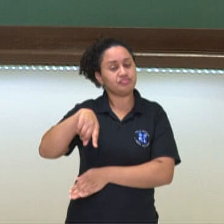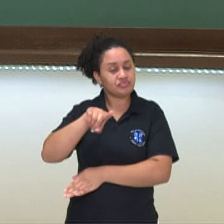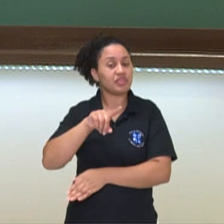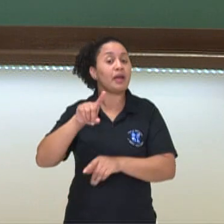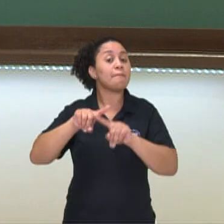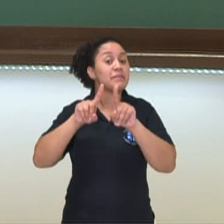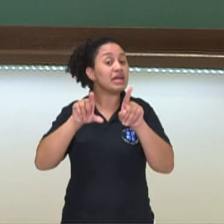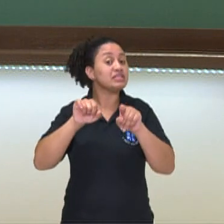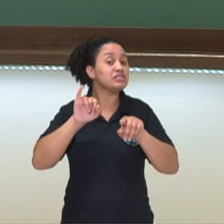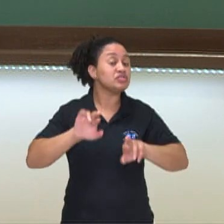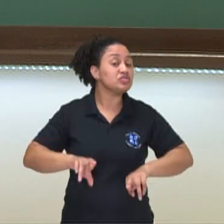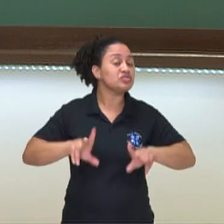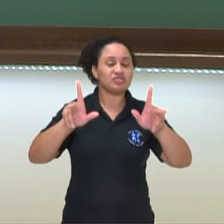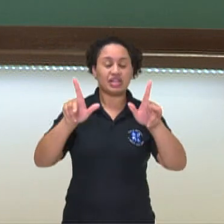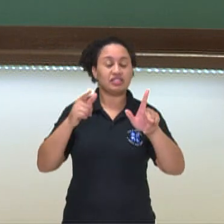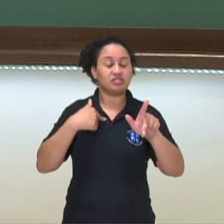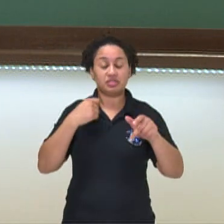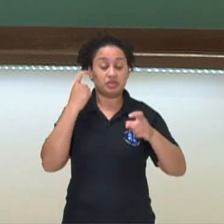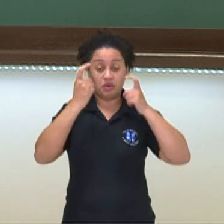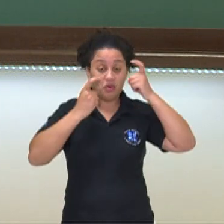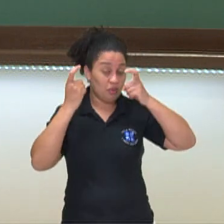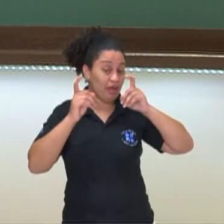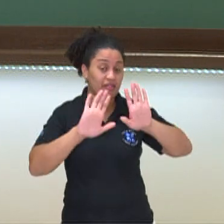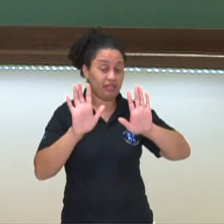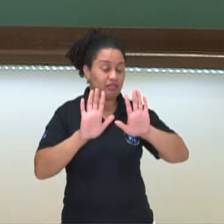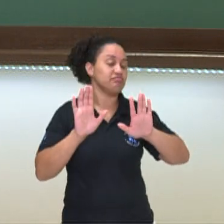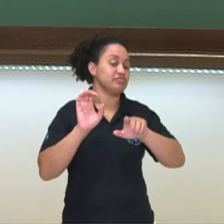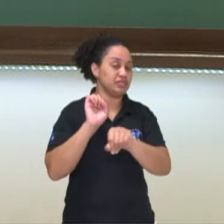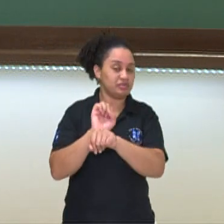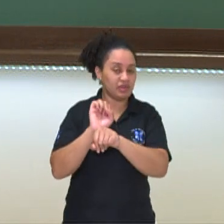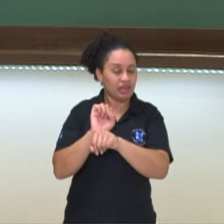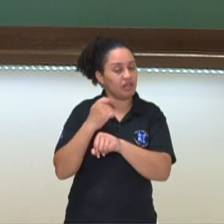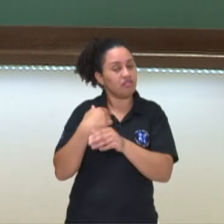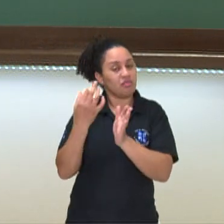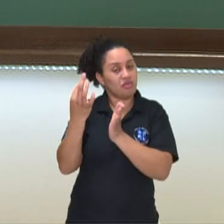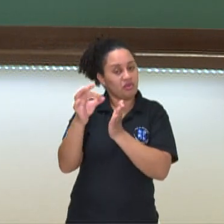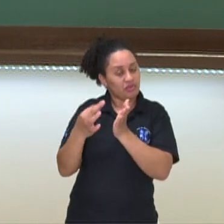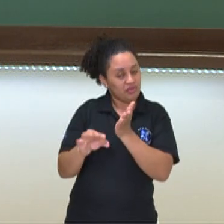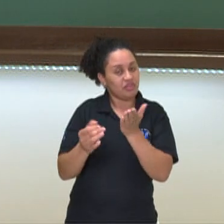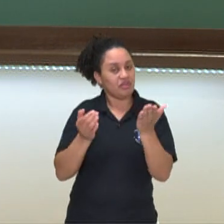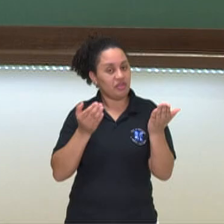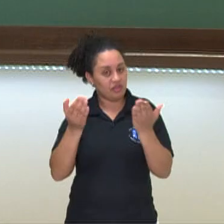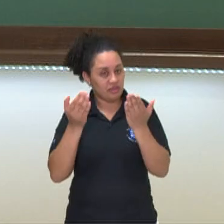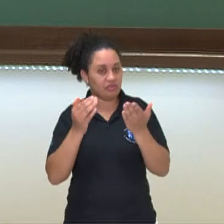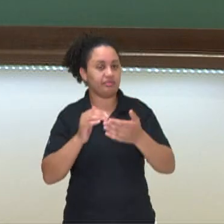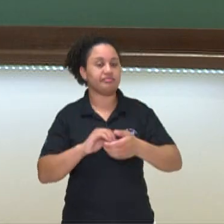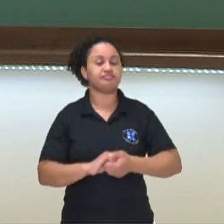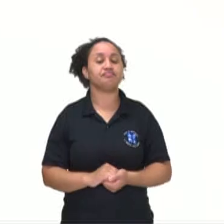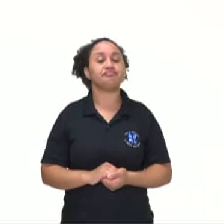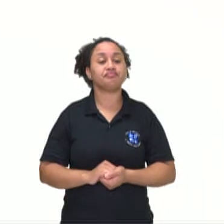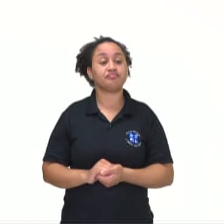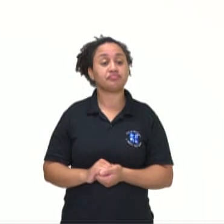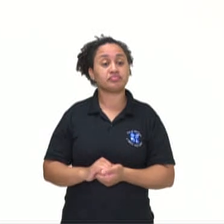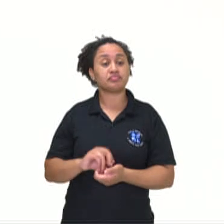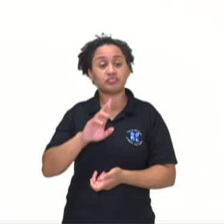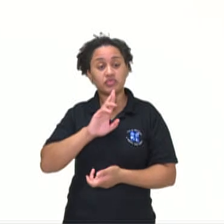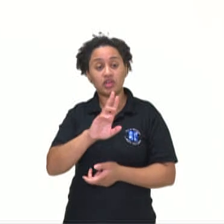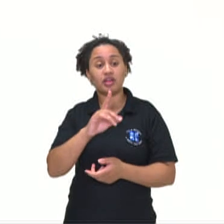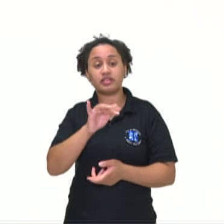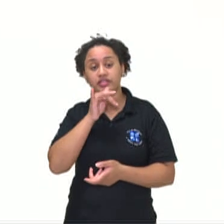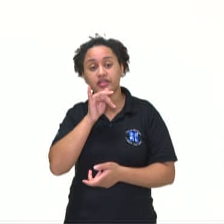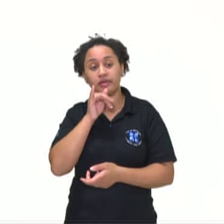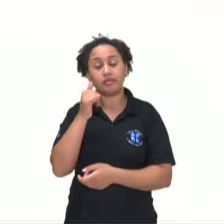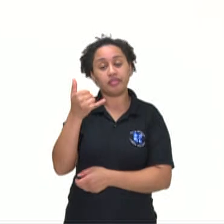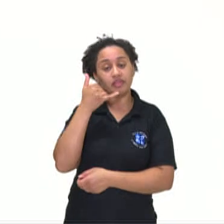se tiver diferente, não saia arrancando a folha, não saia apagando. Espera aí, vamos corrigir juntos aqui, ó. Olha aqui a resposta, ó.